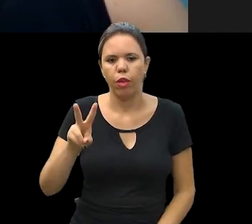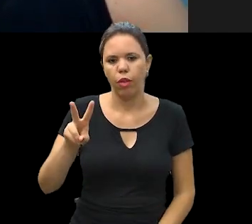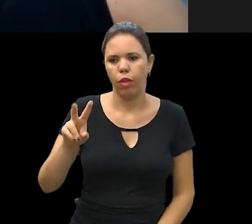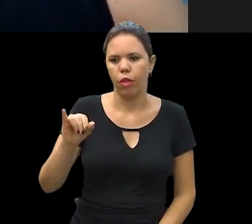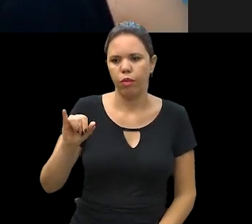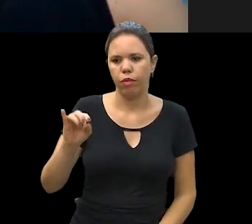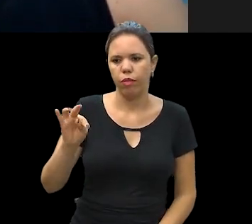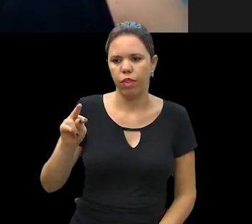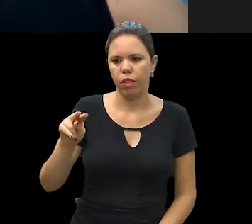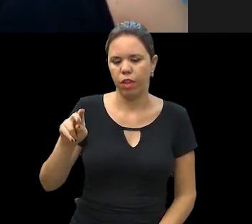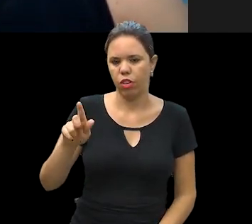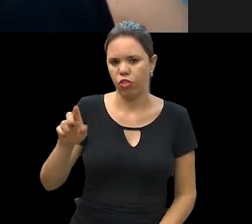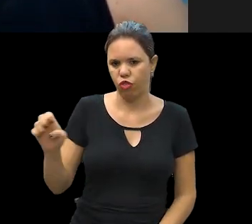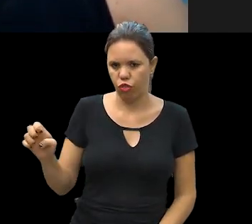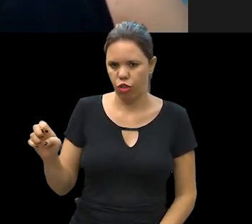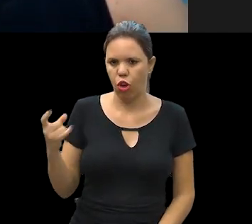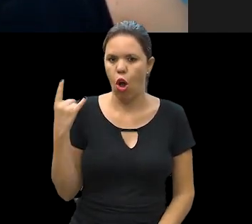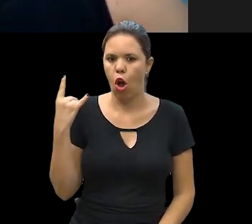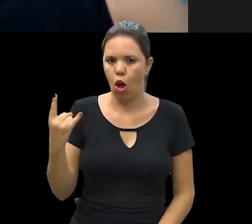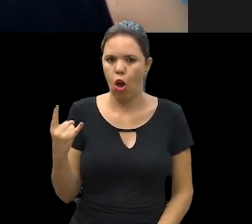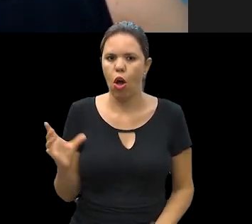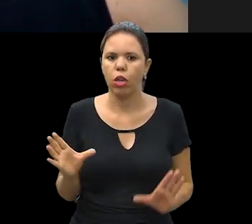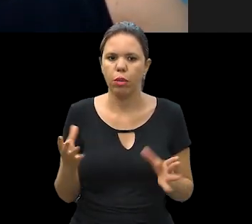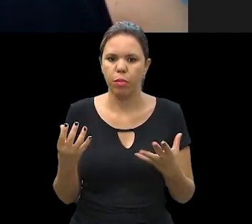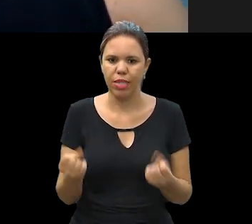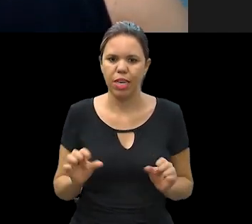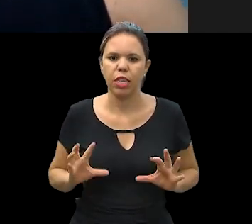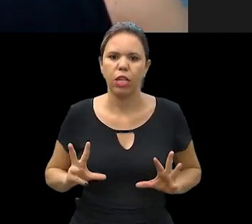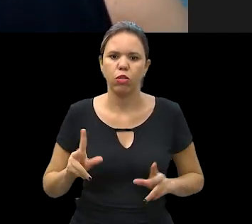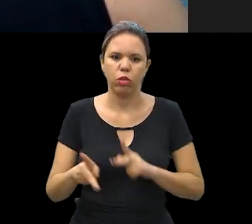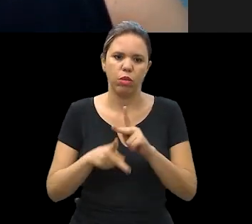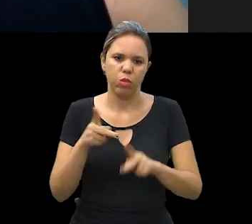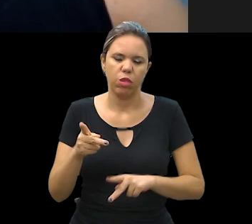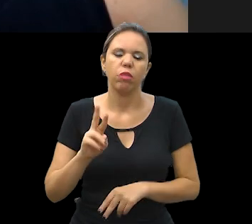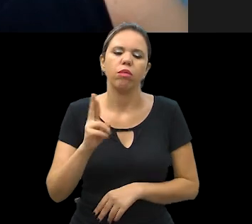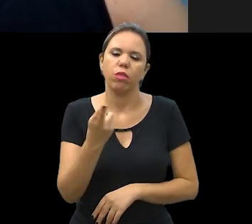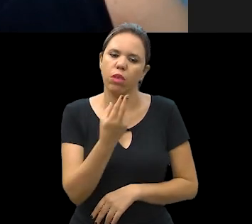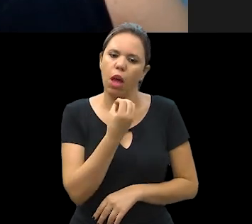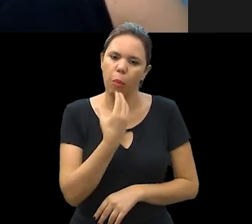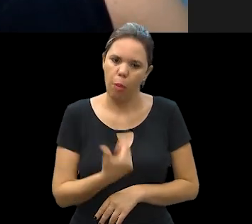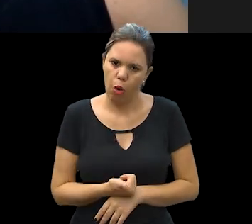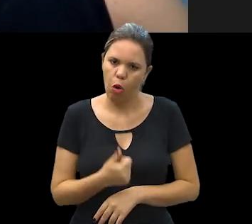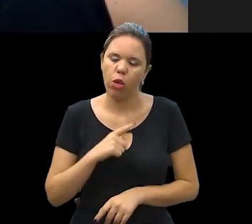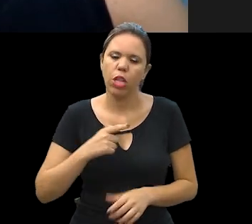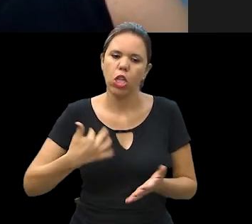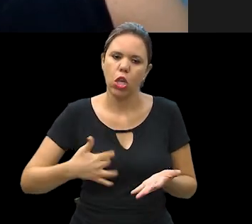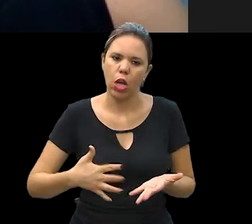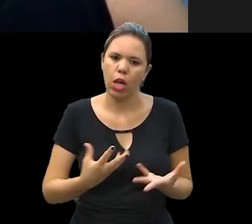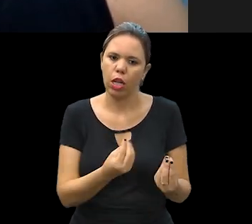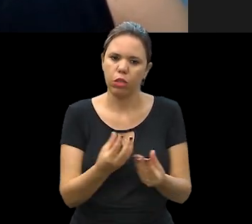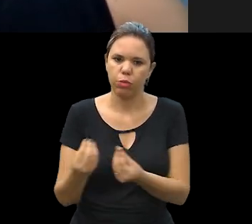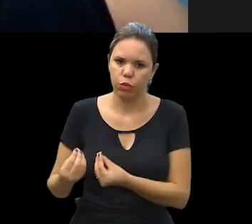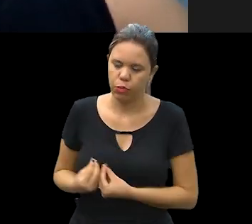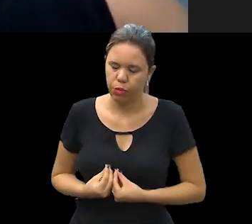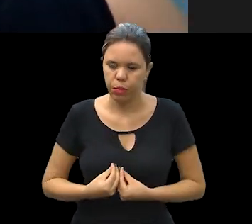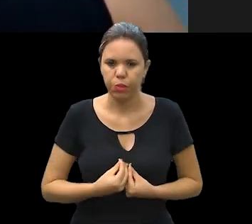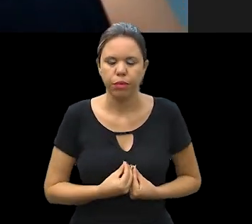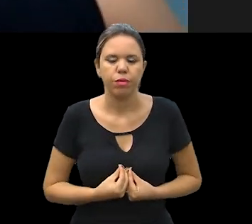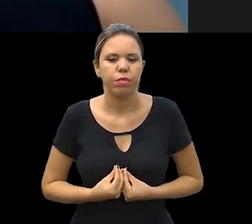vintage rock para agregar mais público, e eu acho que isso tem dado muito resultado, porque a gente tem tocado muito,